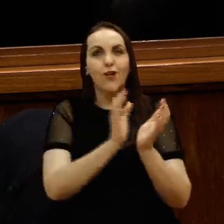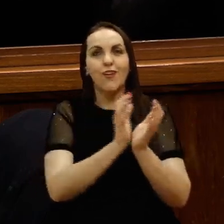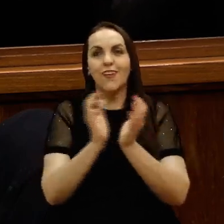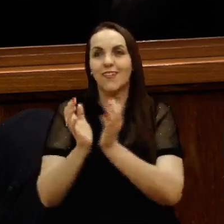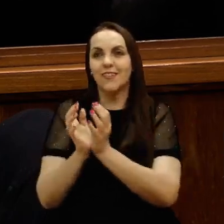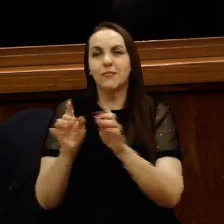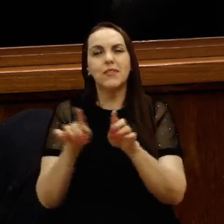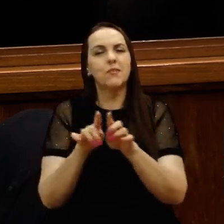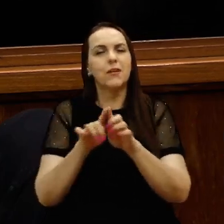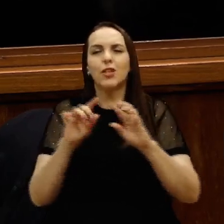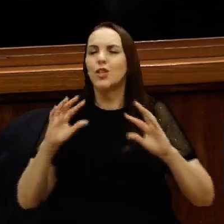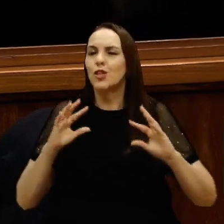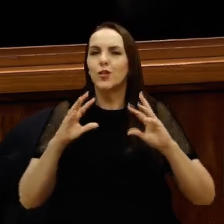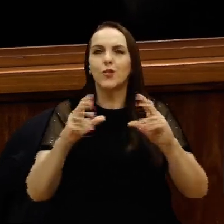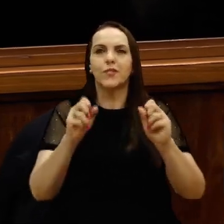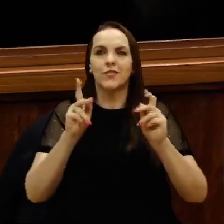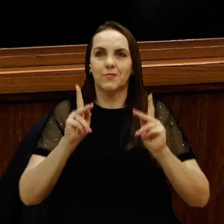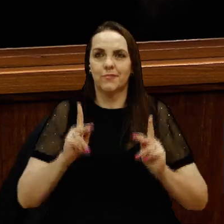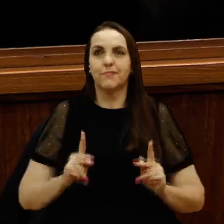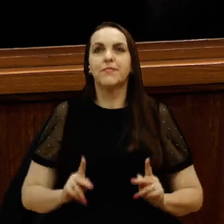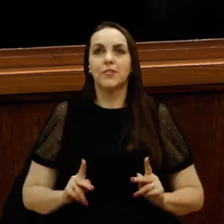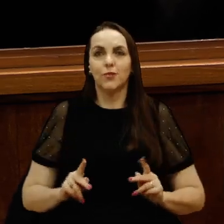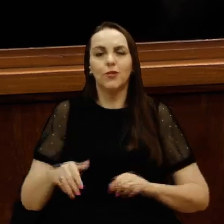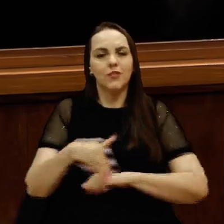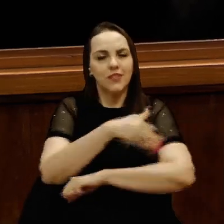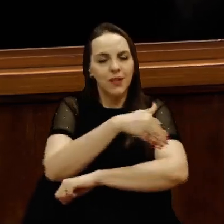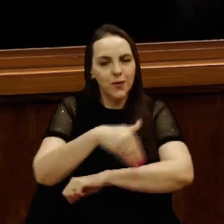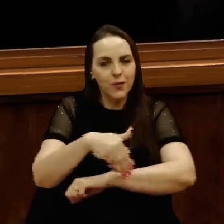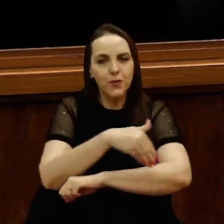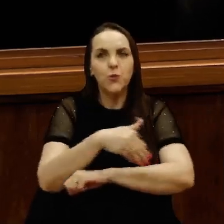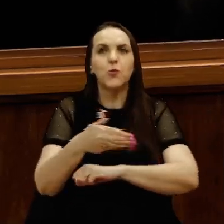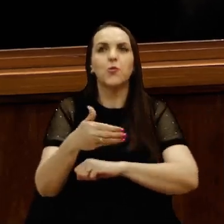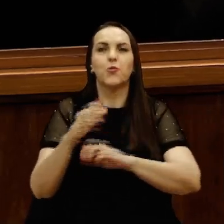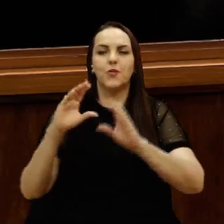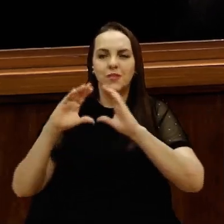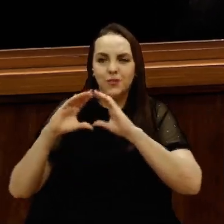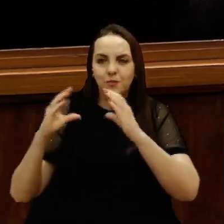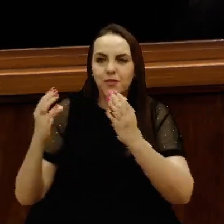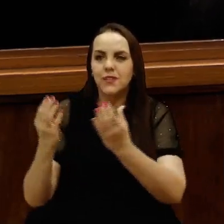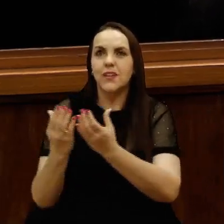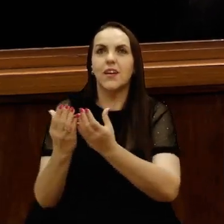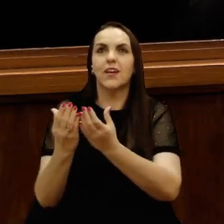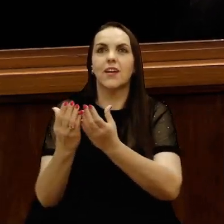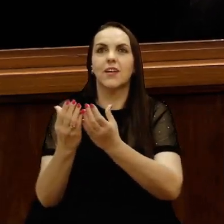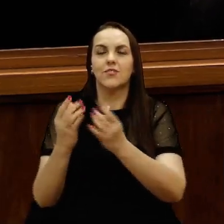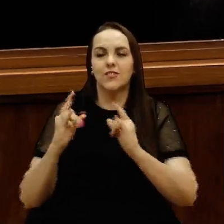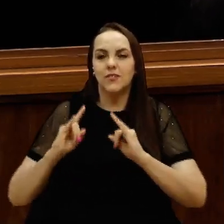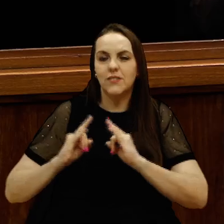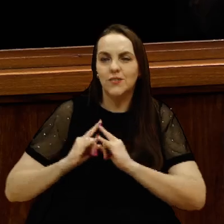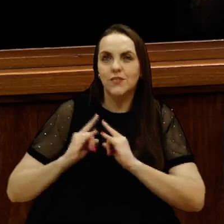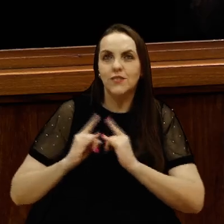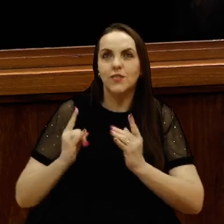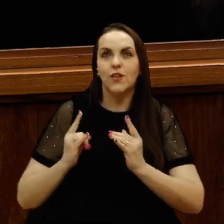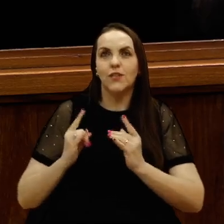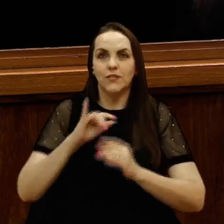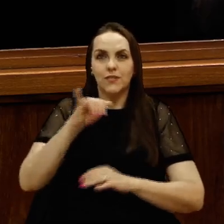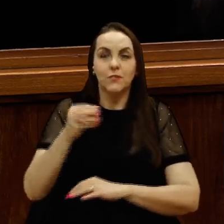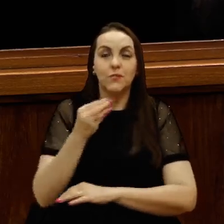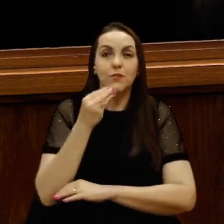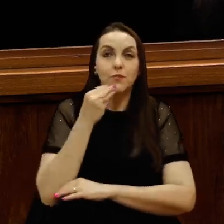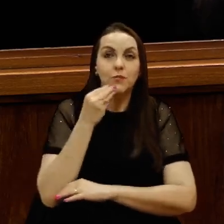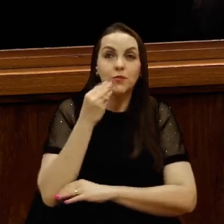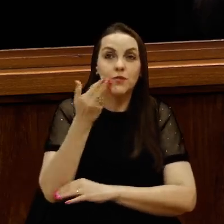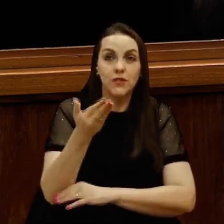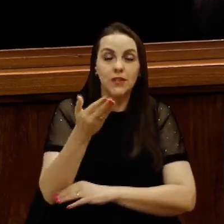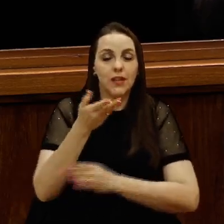a todas as pessoas que estão nas ruas, que estão nas comunidades, que estão nas entidades, que a gente tem a oportunidade